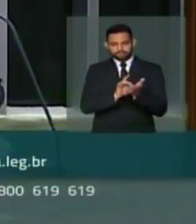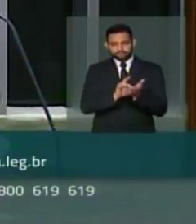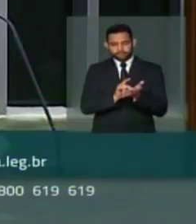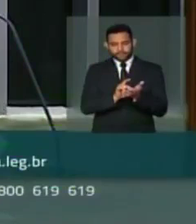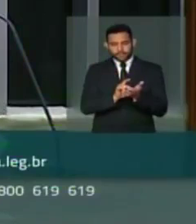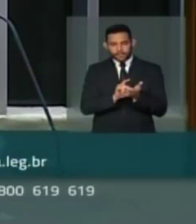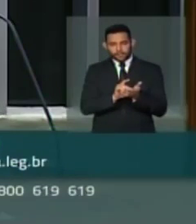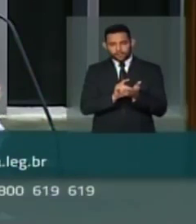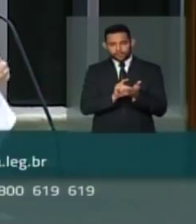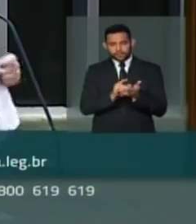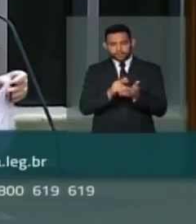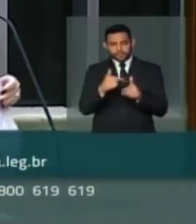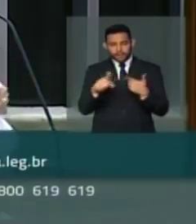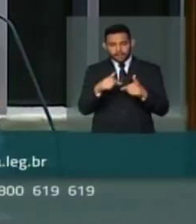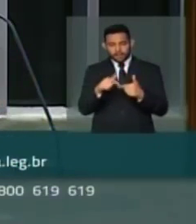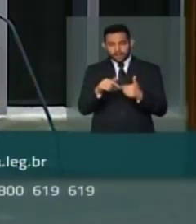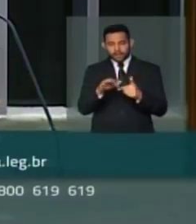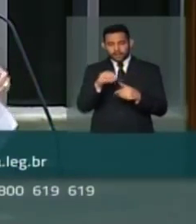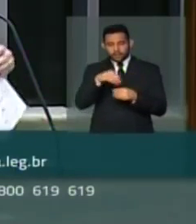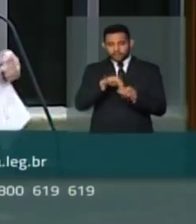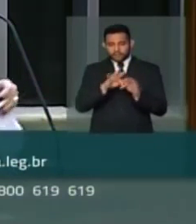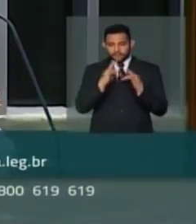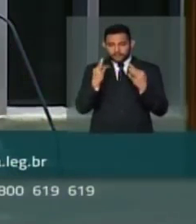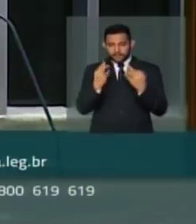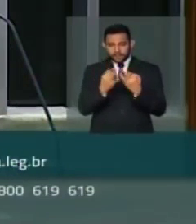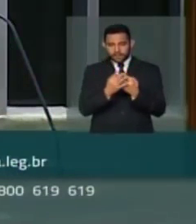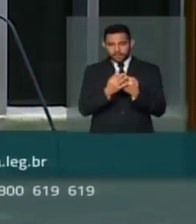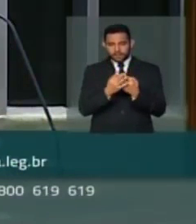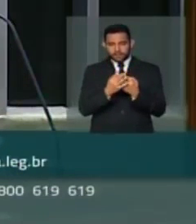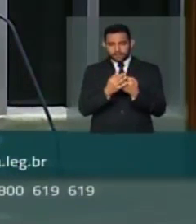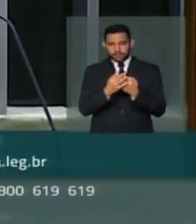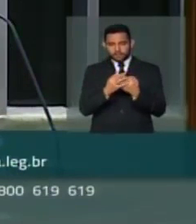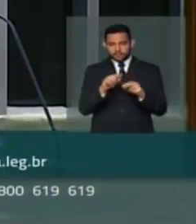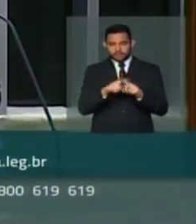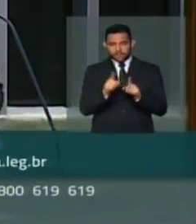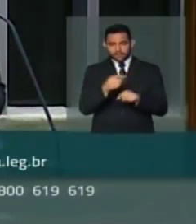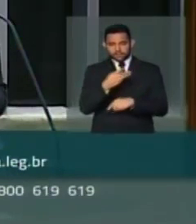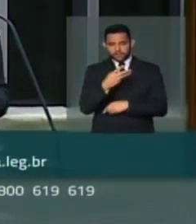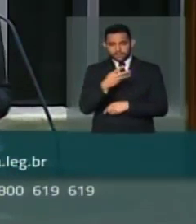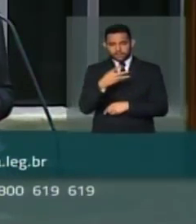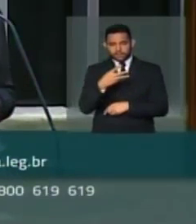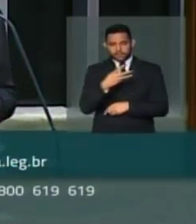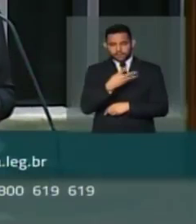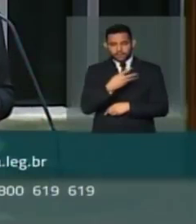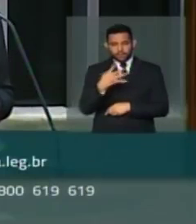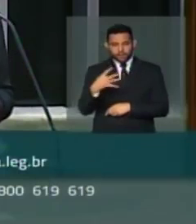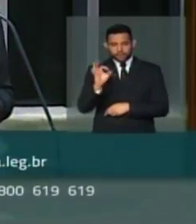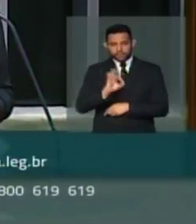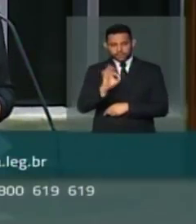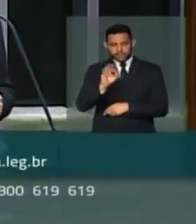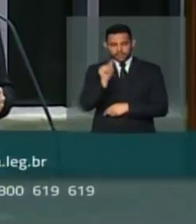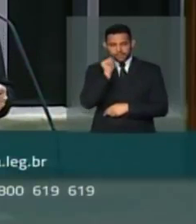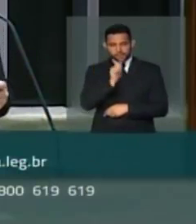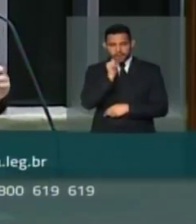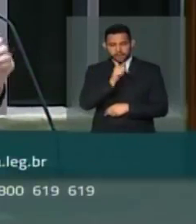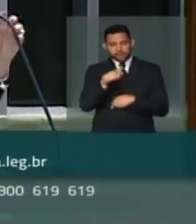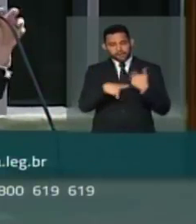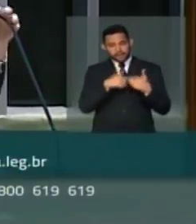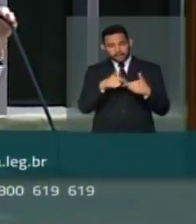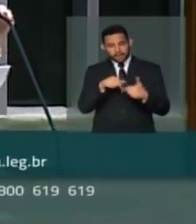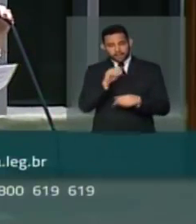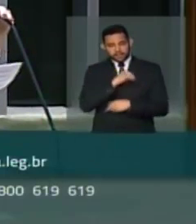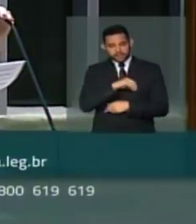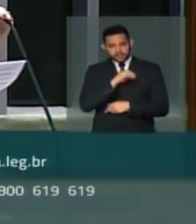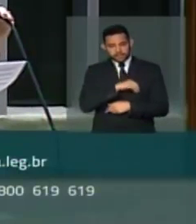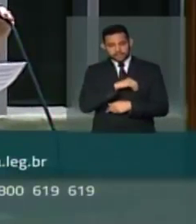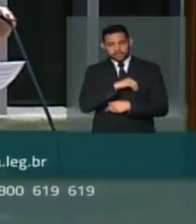bancam a estrutura do seu lar, a estrutura familiar. Mais de 34% dessas mulheres é que garantem